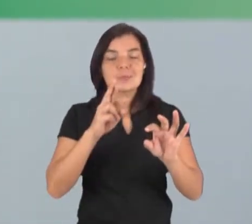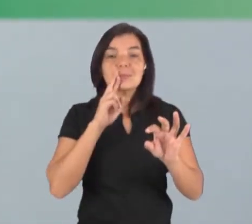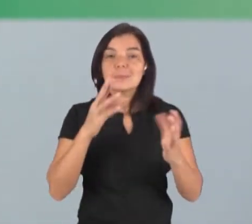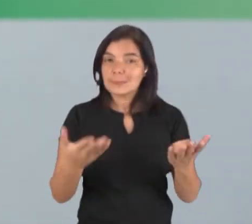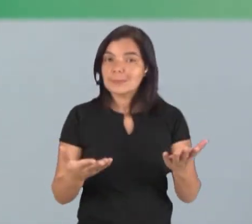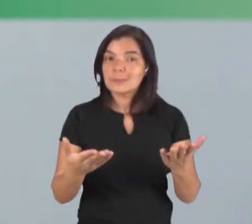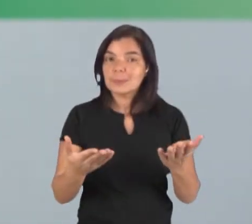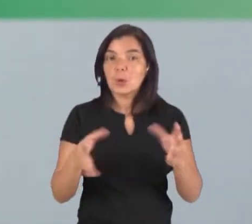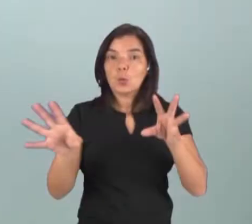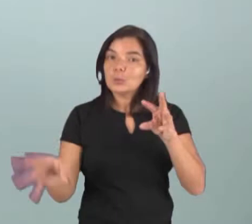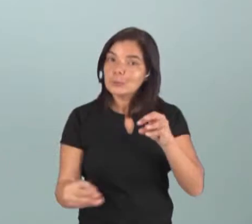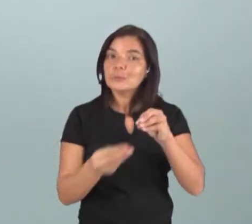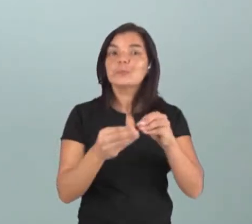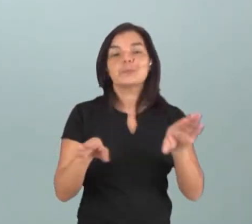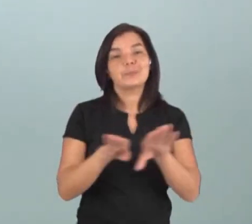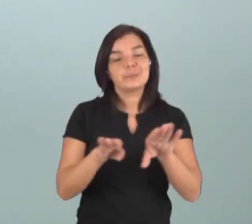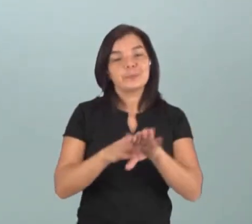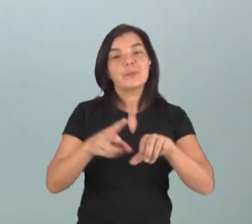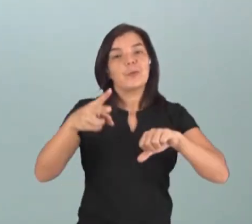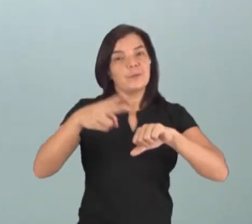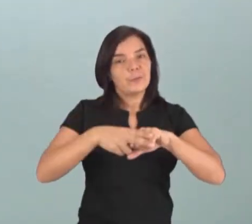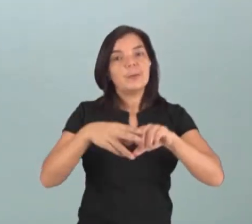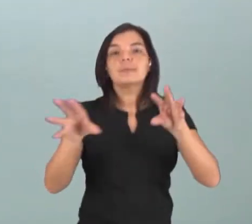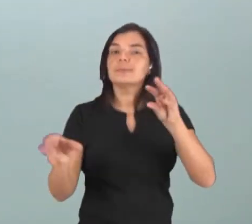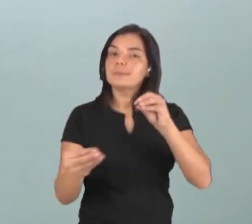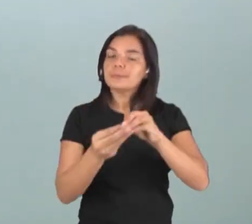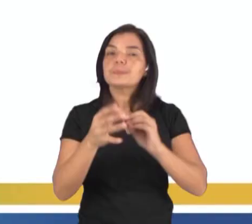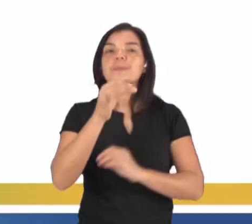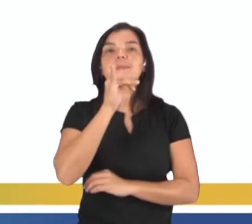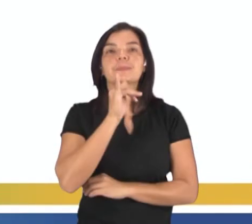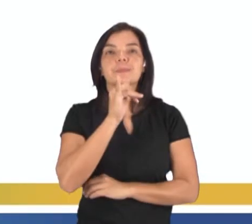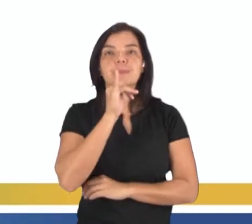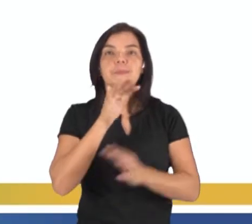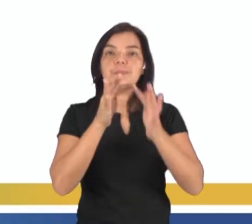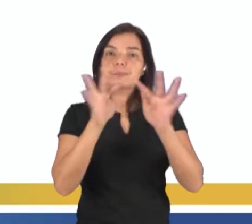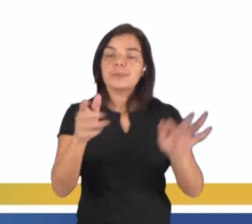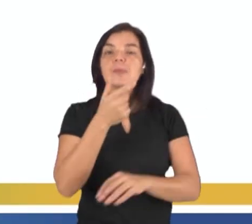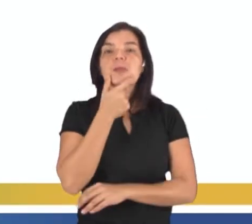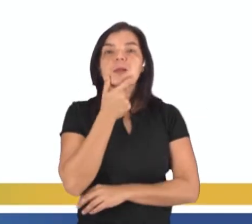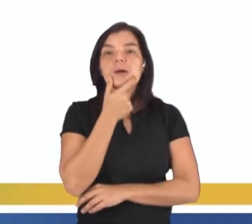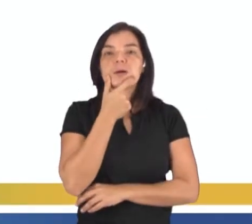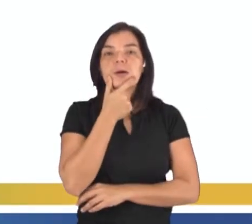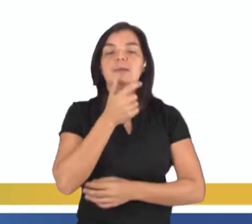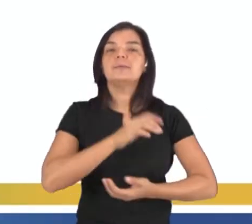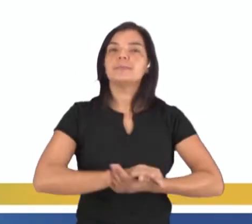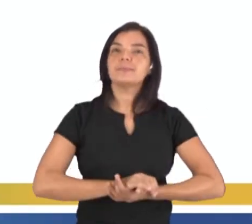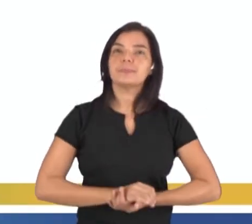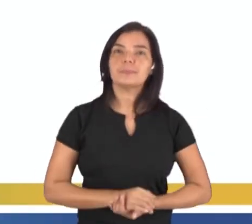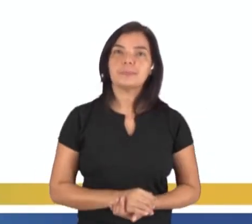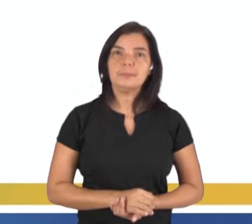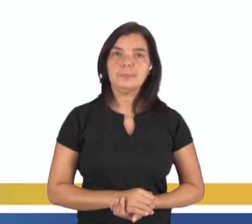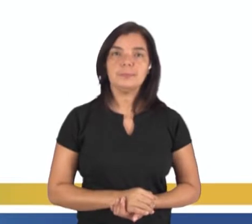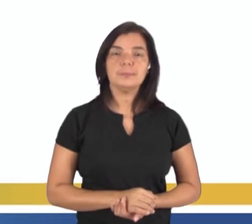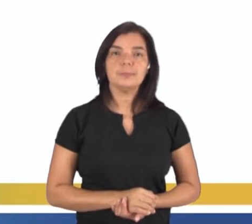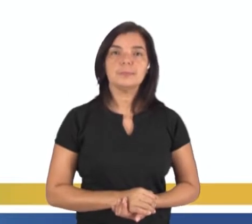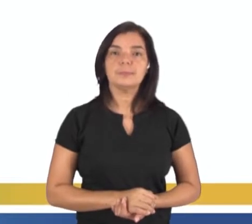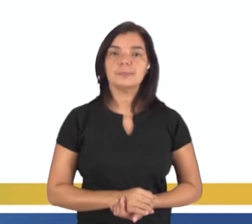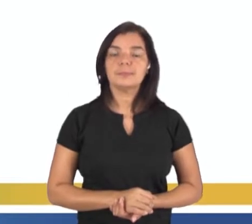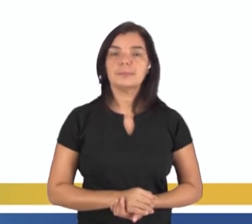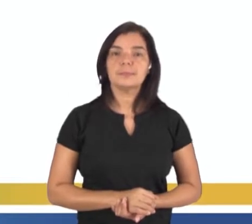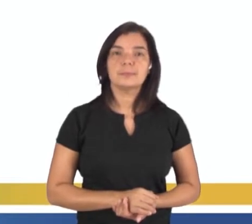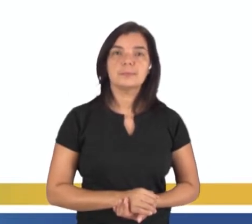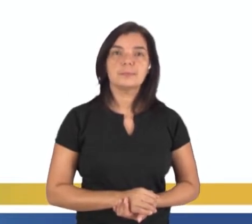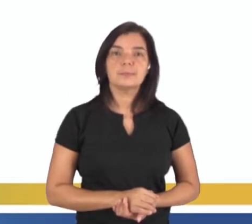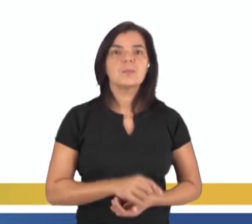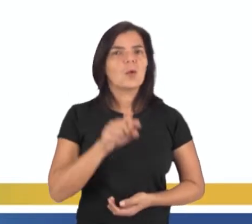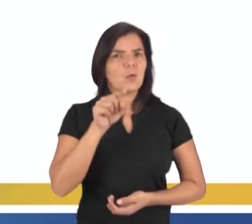né? Você vai colocar o complemento também, o verbo e o complemento. Exemplo: Were you paying attention to the class last